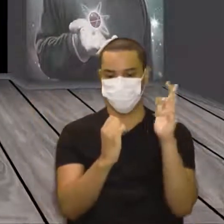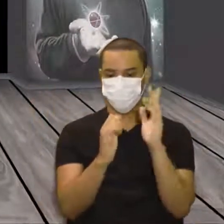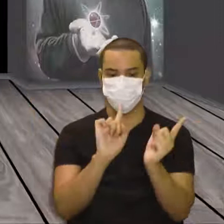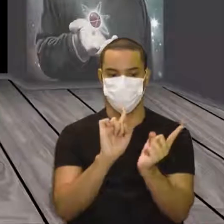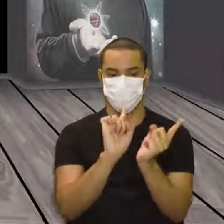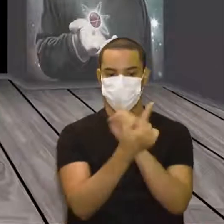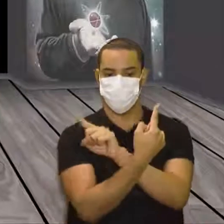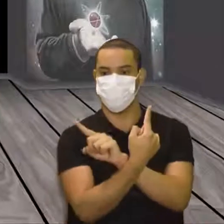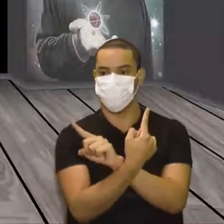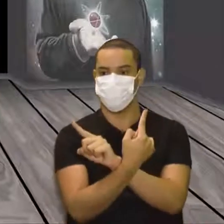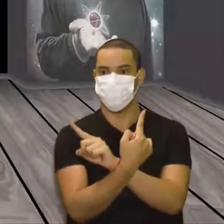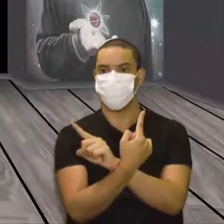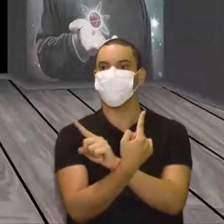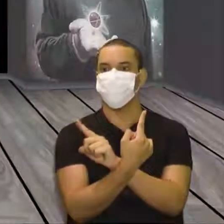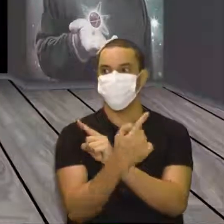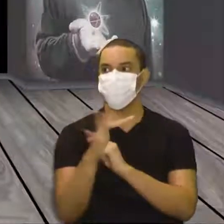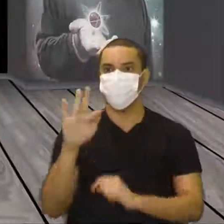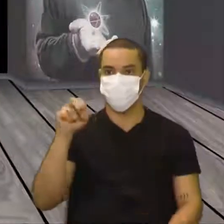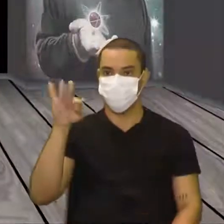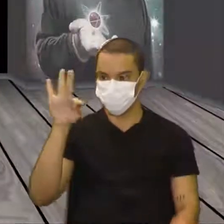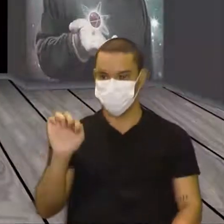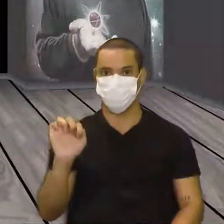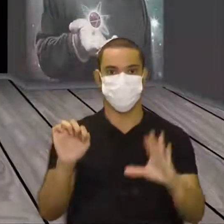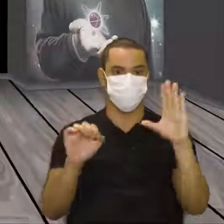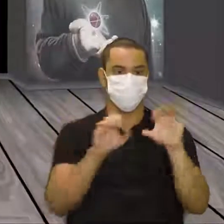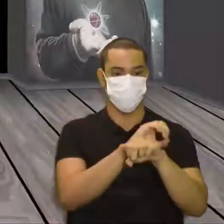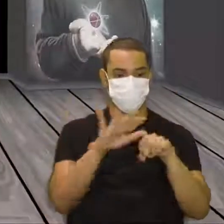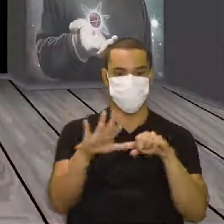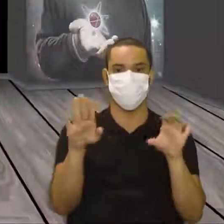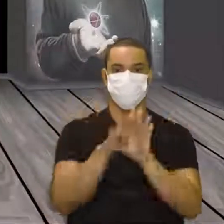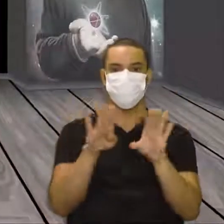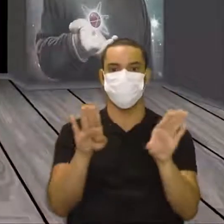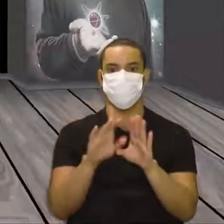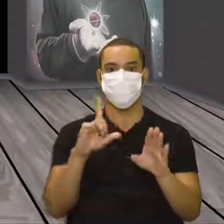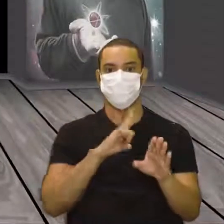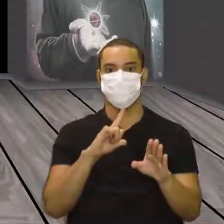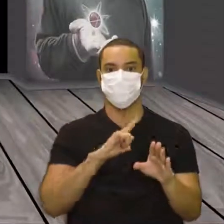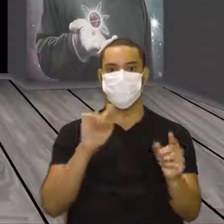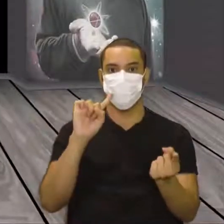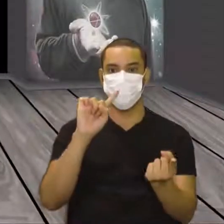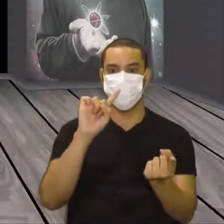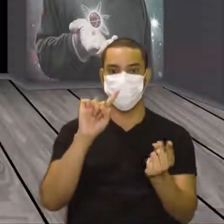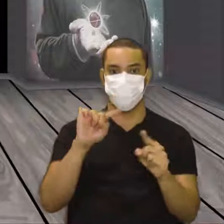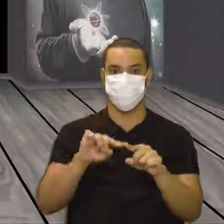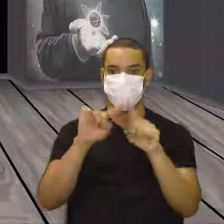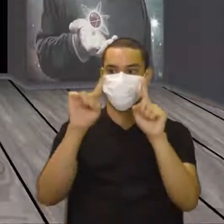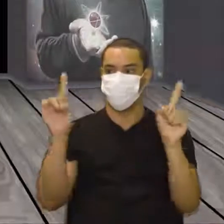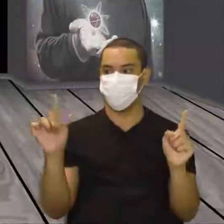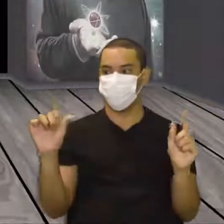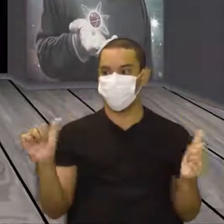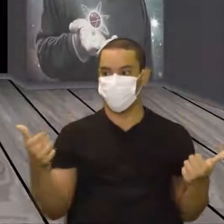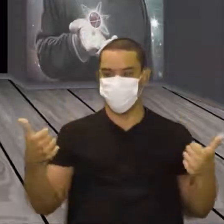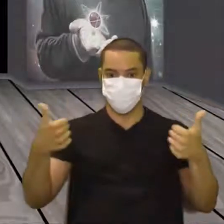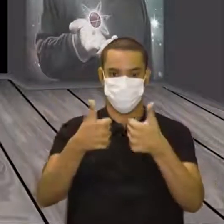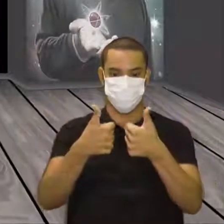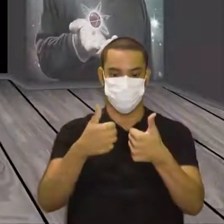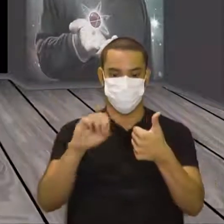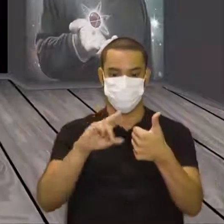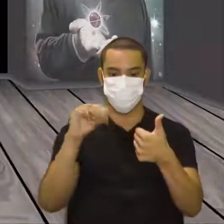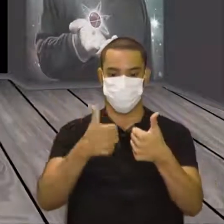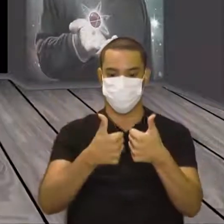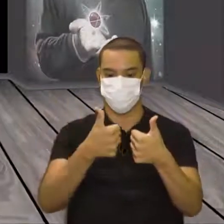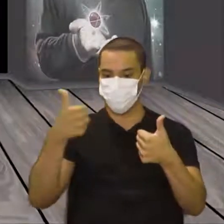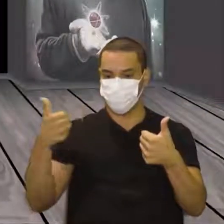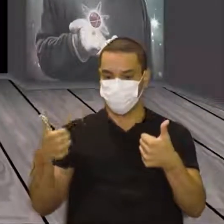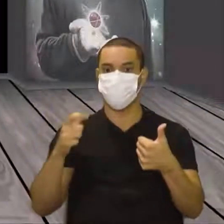tanto da fonte quanto do condutor. Aí sim, ó, você tem uma movimentação no sentido oposto, pode ser a aproximação, o afastamento, eu